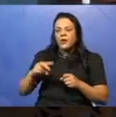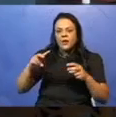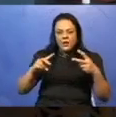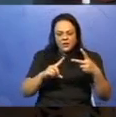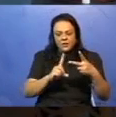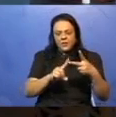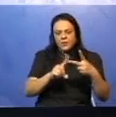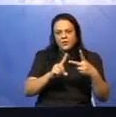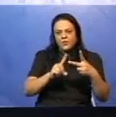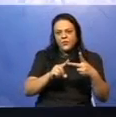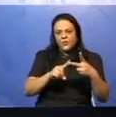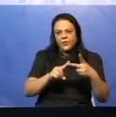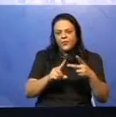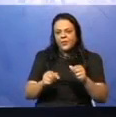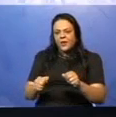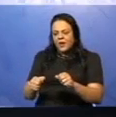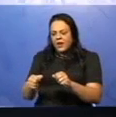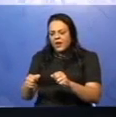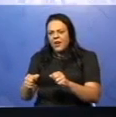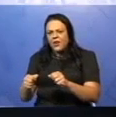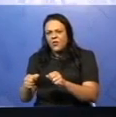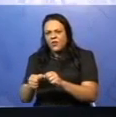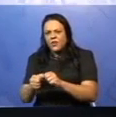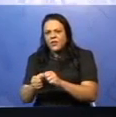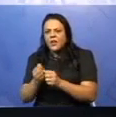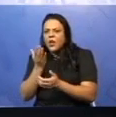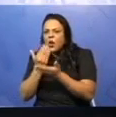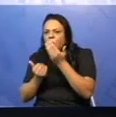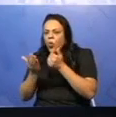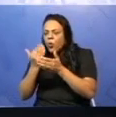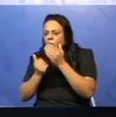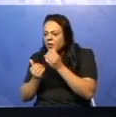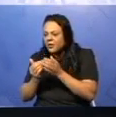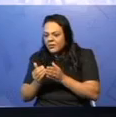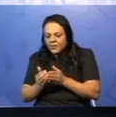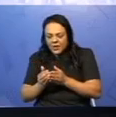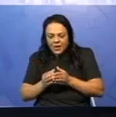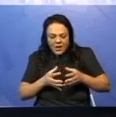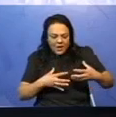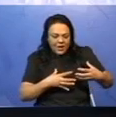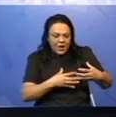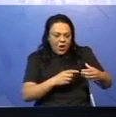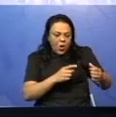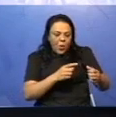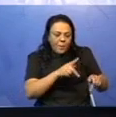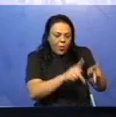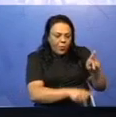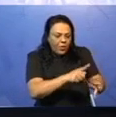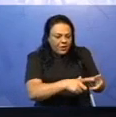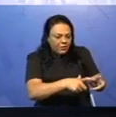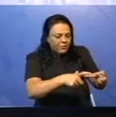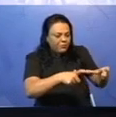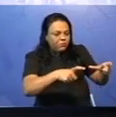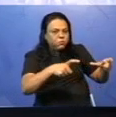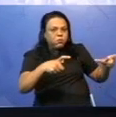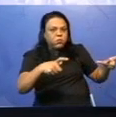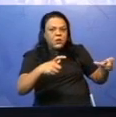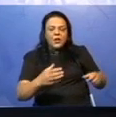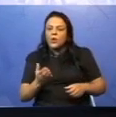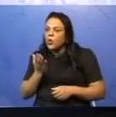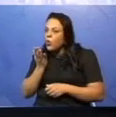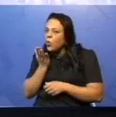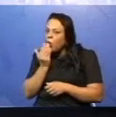a produção de alimentos no mundo, de comida, ela não acompanha a capacidade de crescimento da população. Ou seja, a